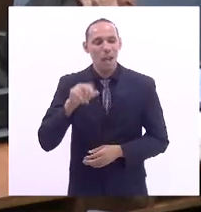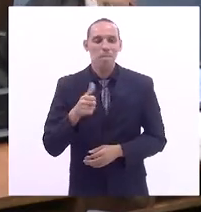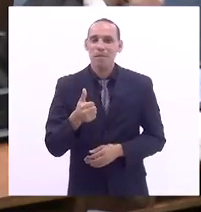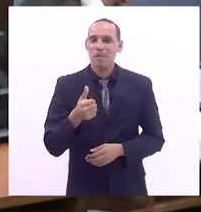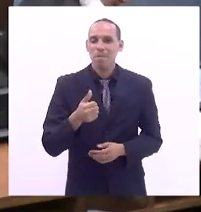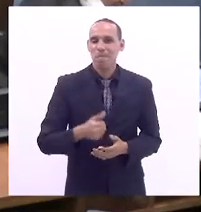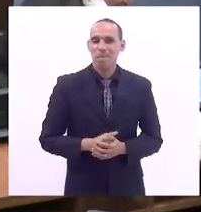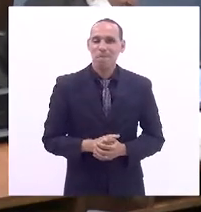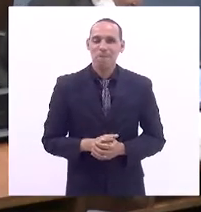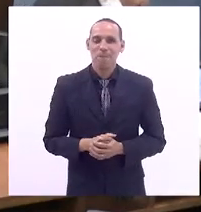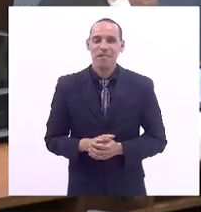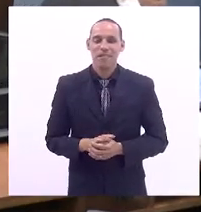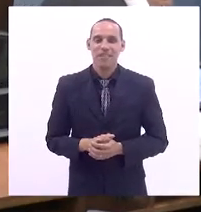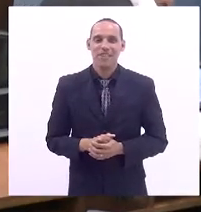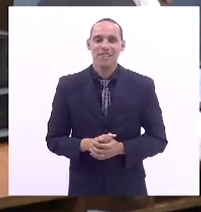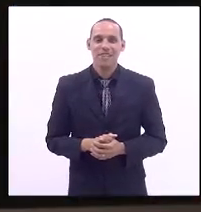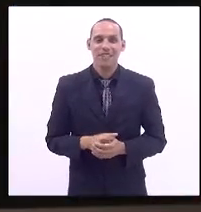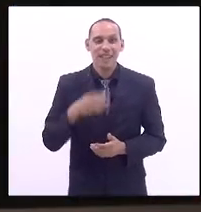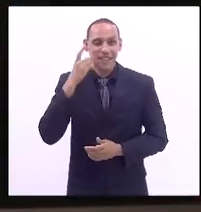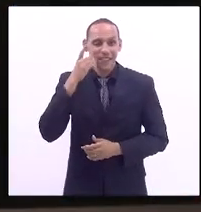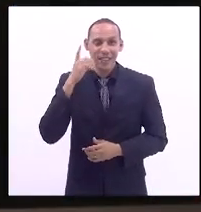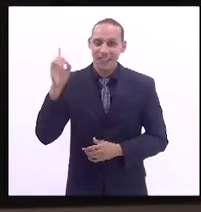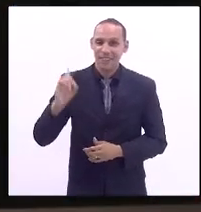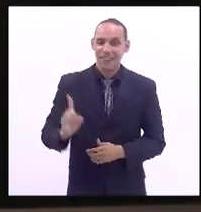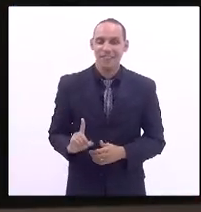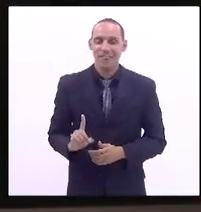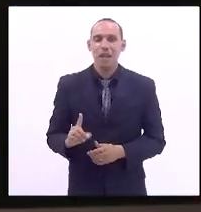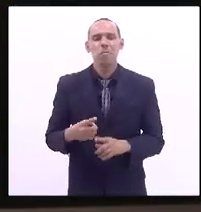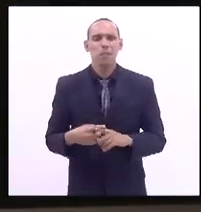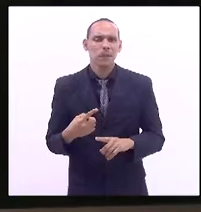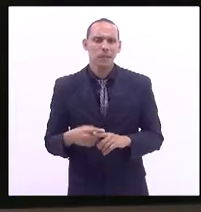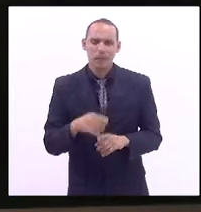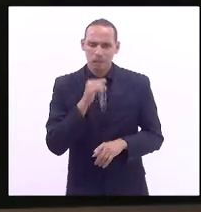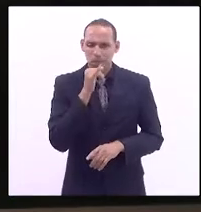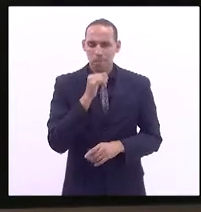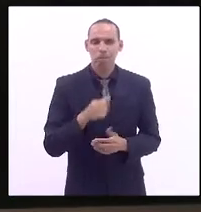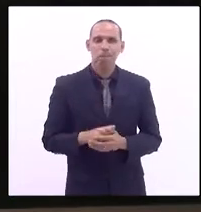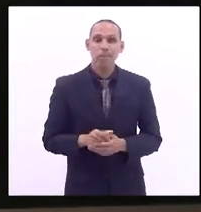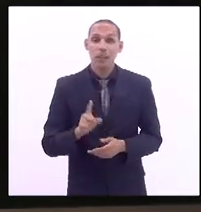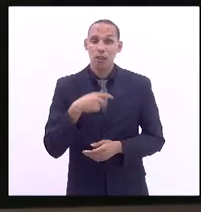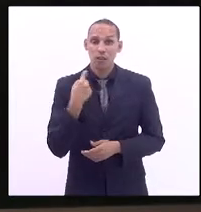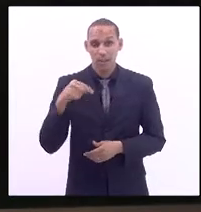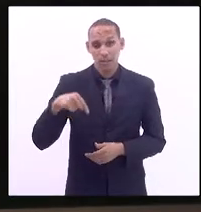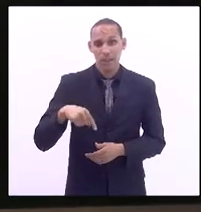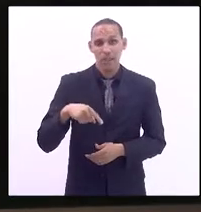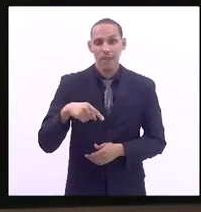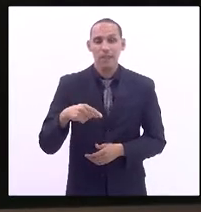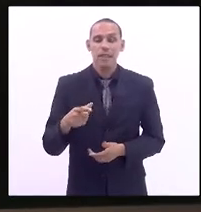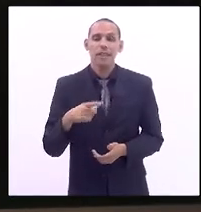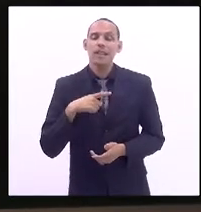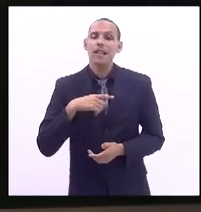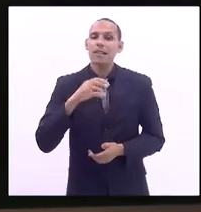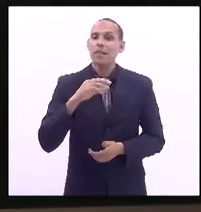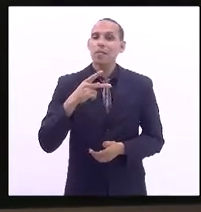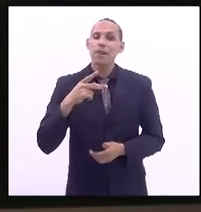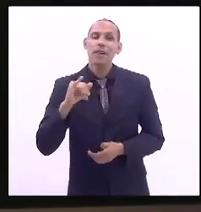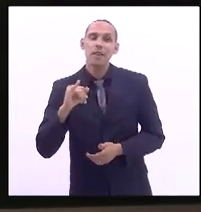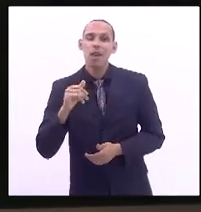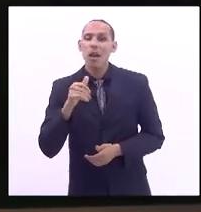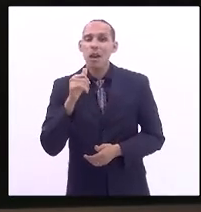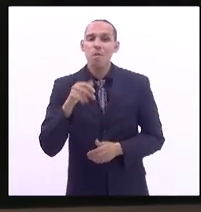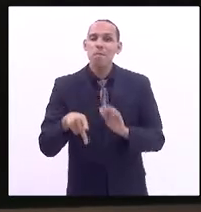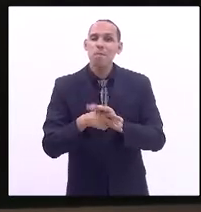e a aí pela deputada Dani Monteiro porque por exemplo nós tivemos nessa casa uma CPI do feminicídio